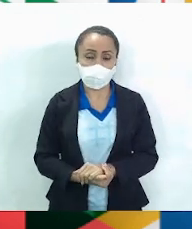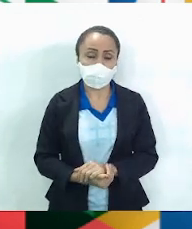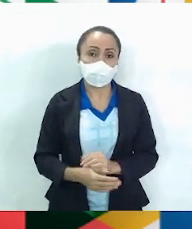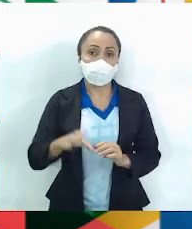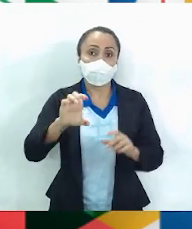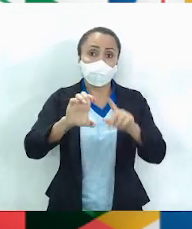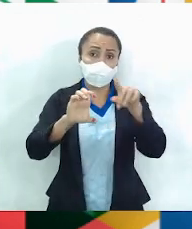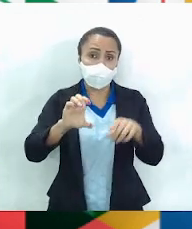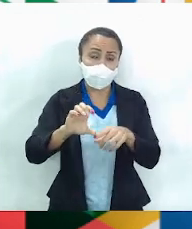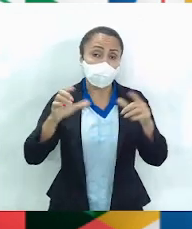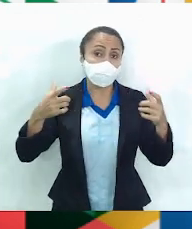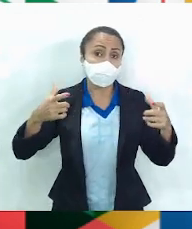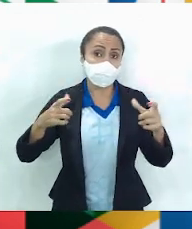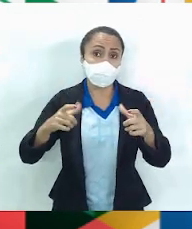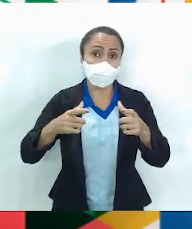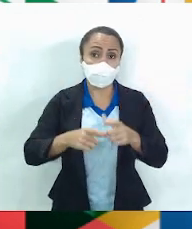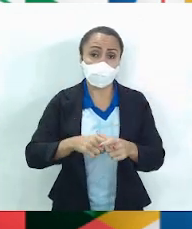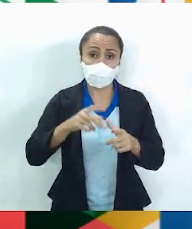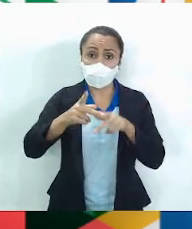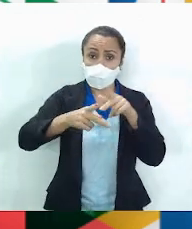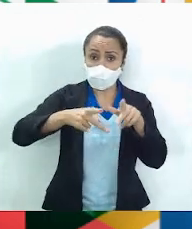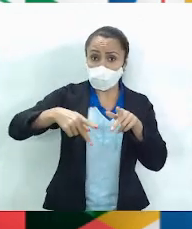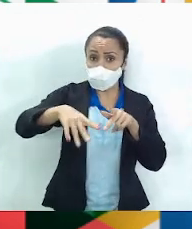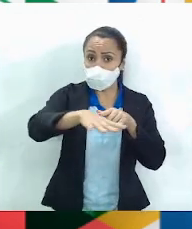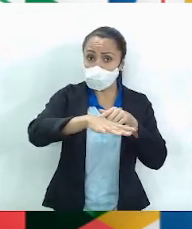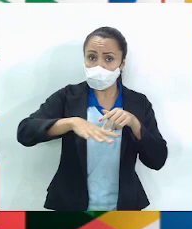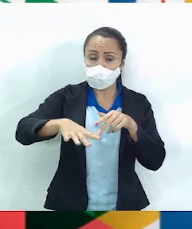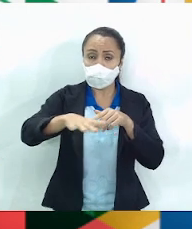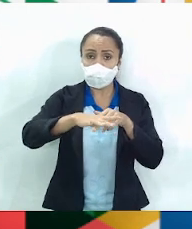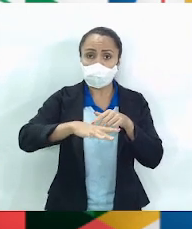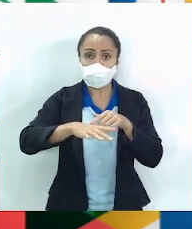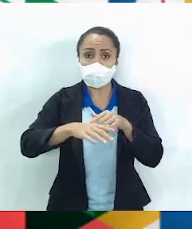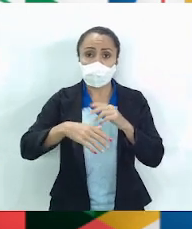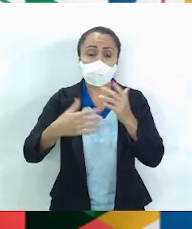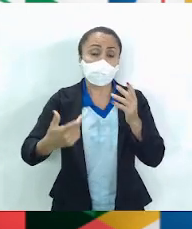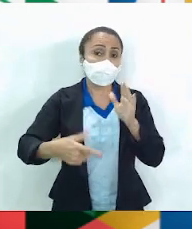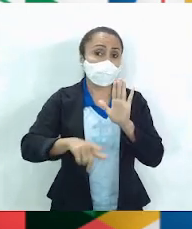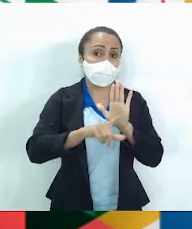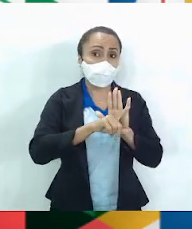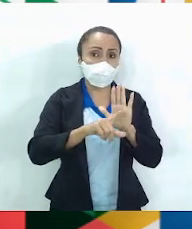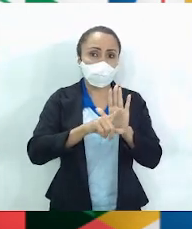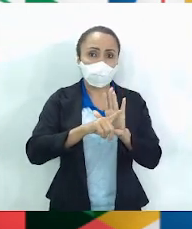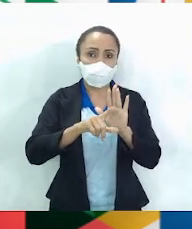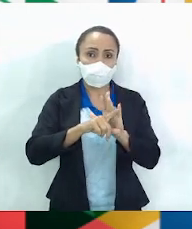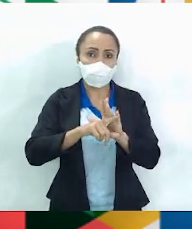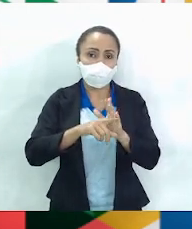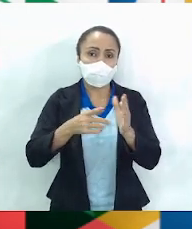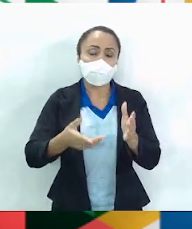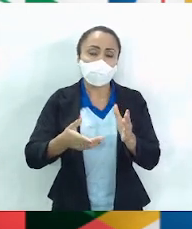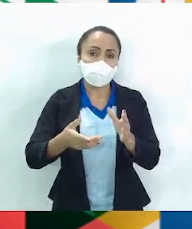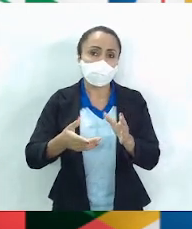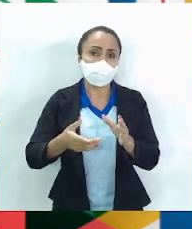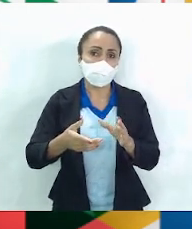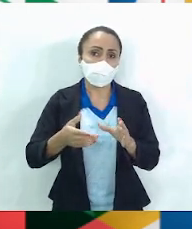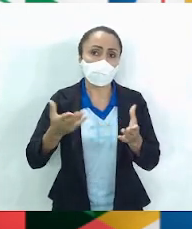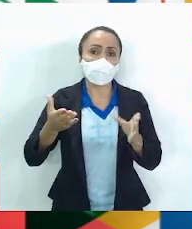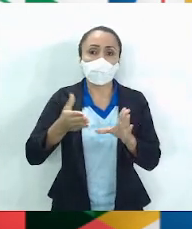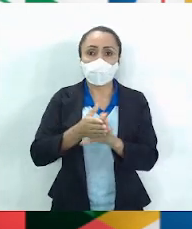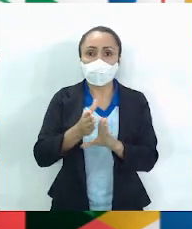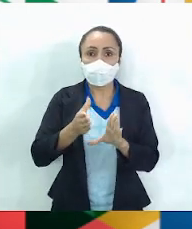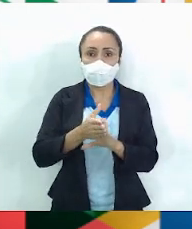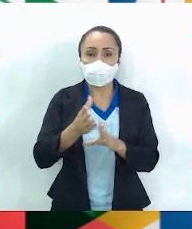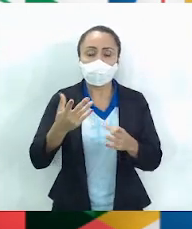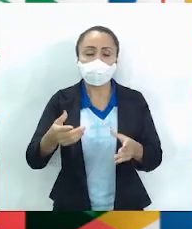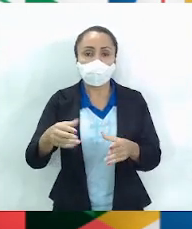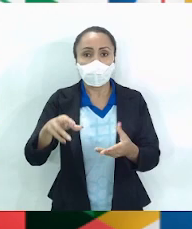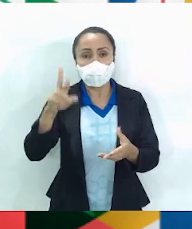E. Diminuíram a popularidade e a legitimidade imediata do chefe de Estado para lidar